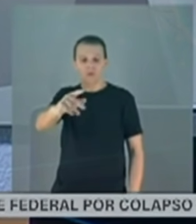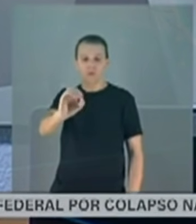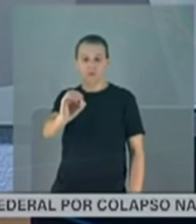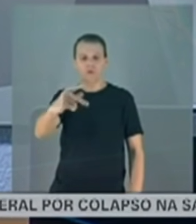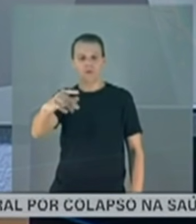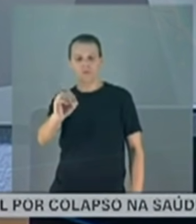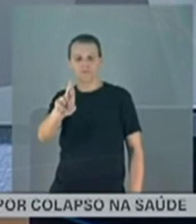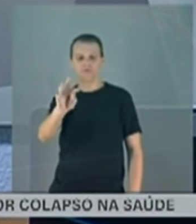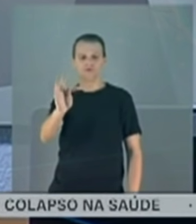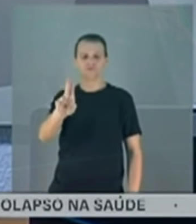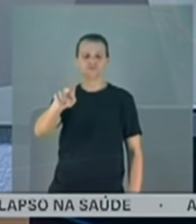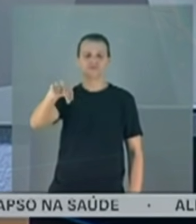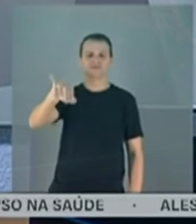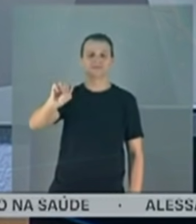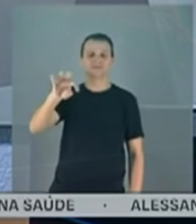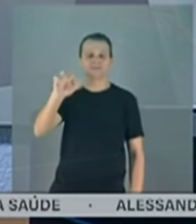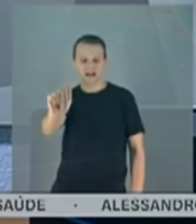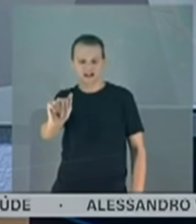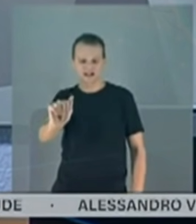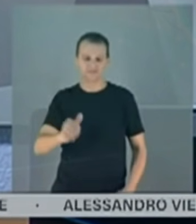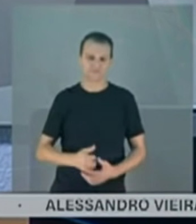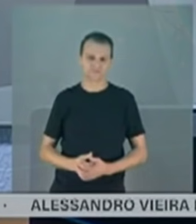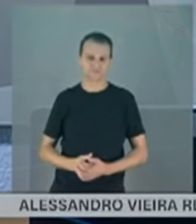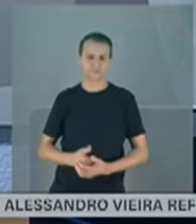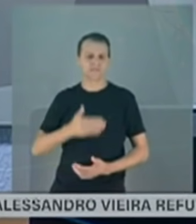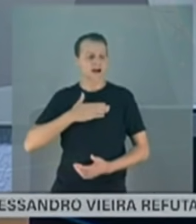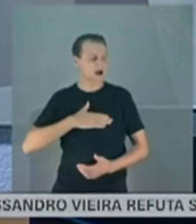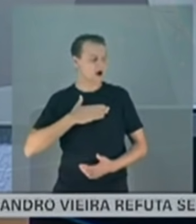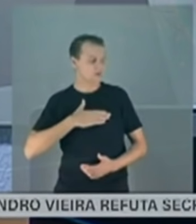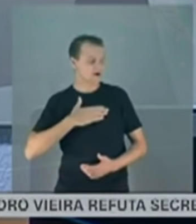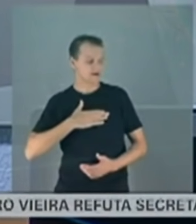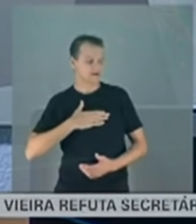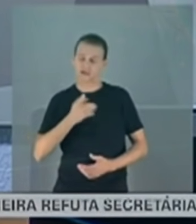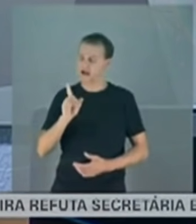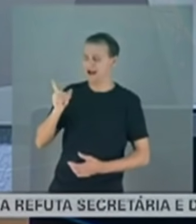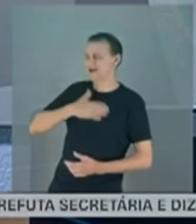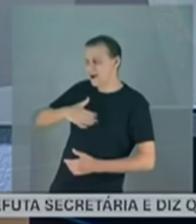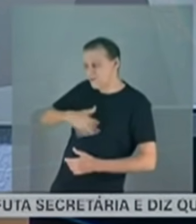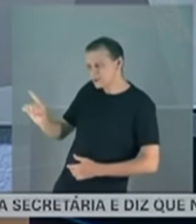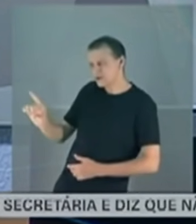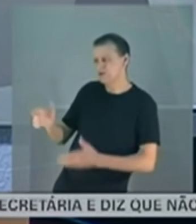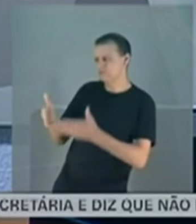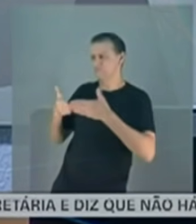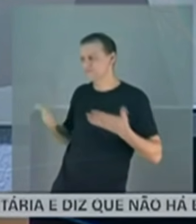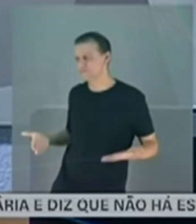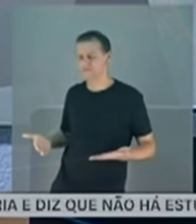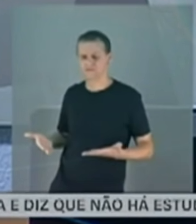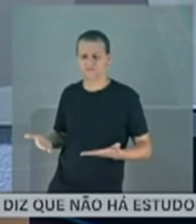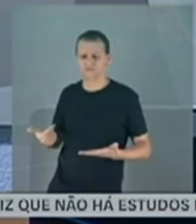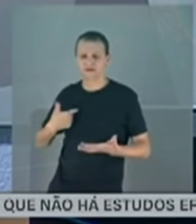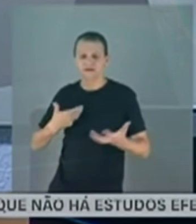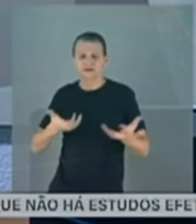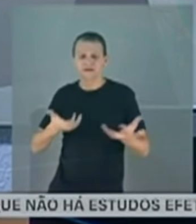Oportunista. Porque Vossa Excelência lá... Calma, presidente. Não, calma não. Omar. Calma não. Nós acordamos lá. Senador, eu quero